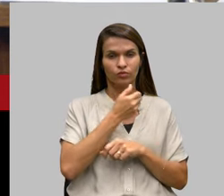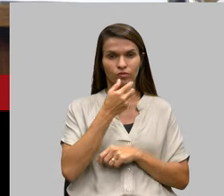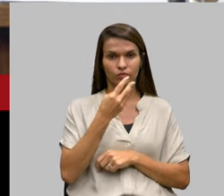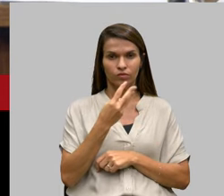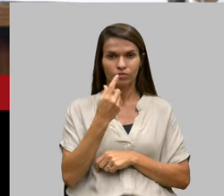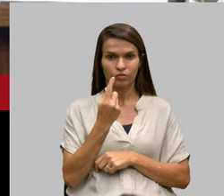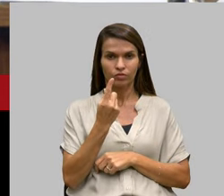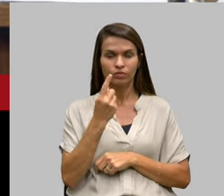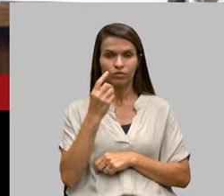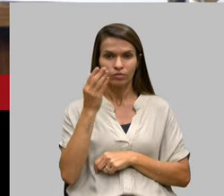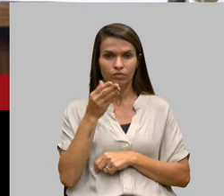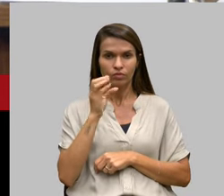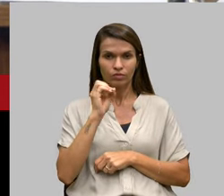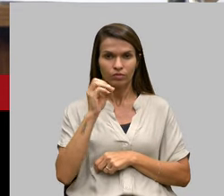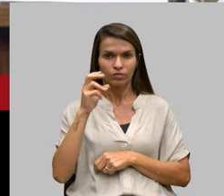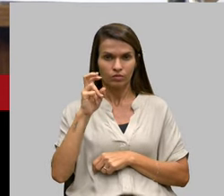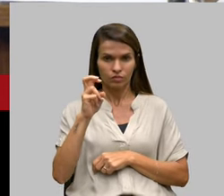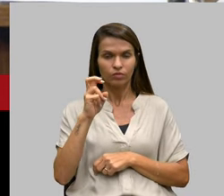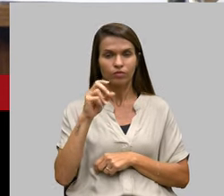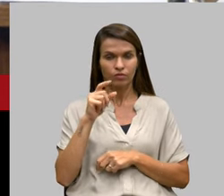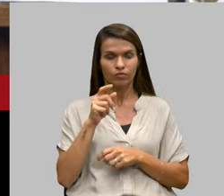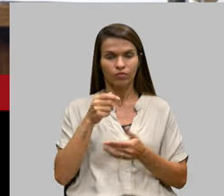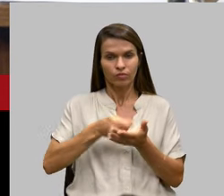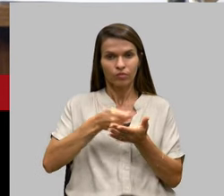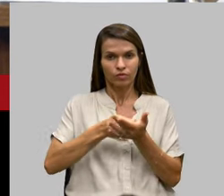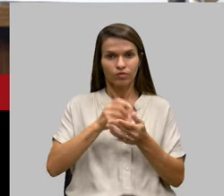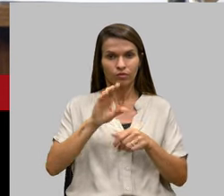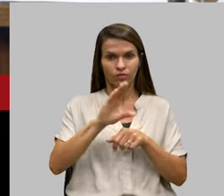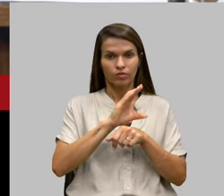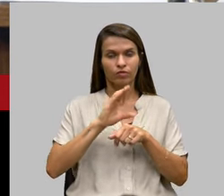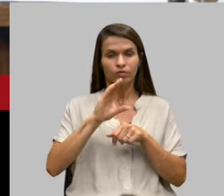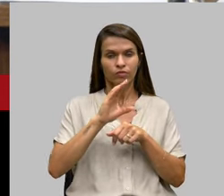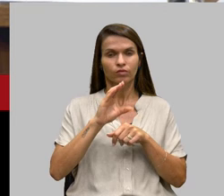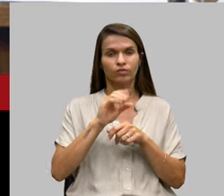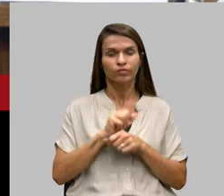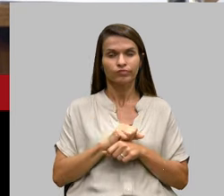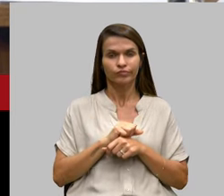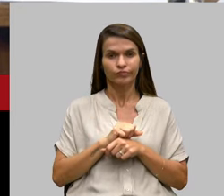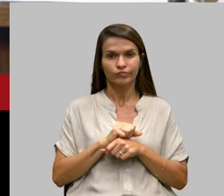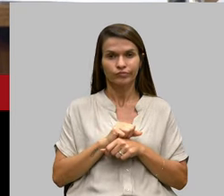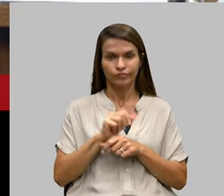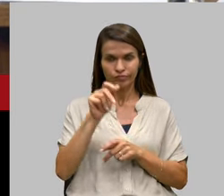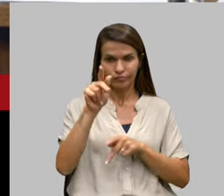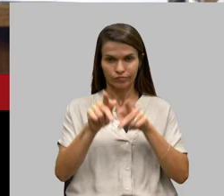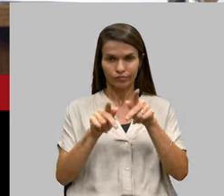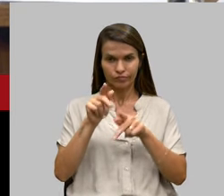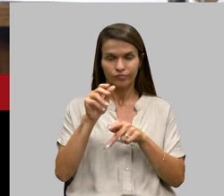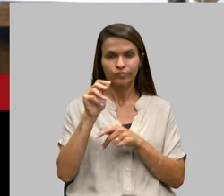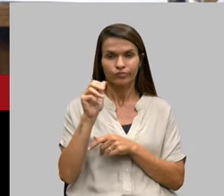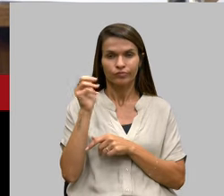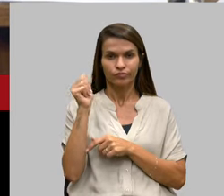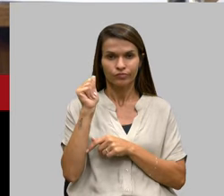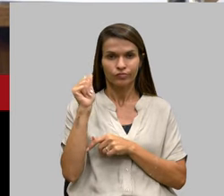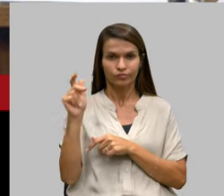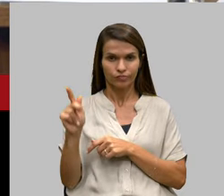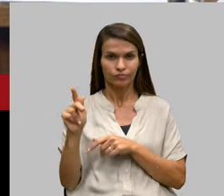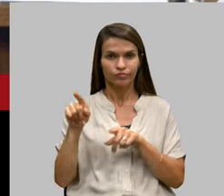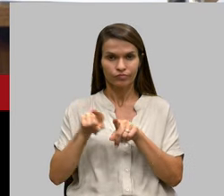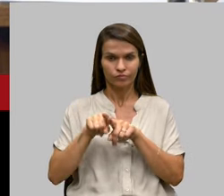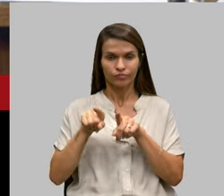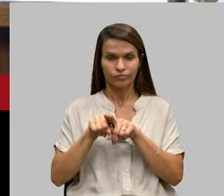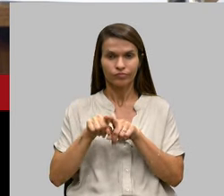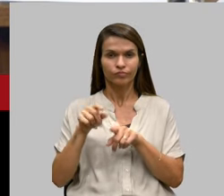que considerou Constitucional a cobrança da contribuição previdenciária dos inativos dos aposentados e dos pensionistas